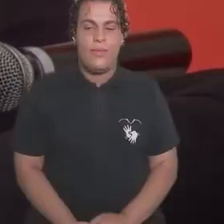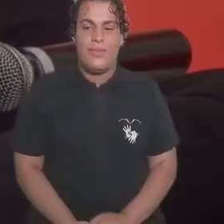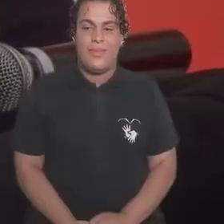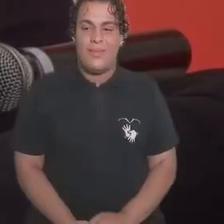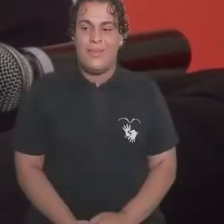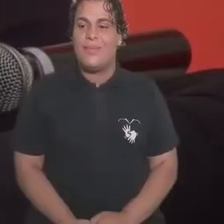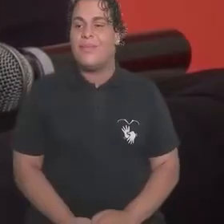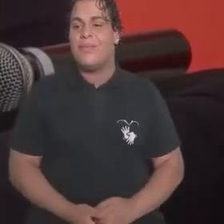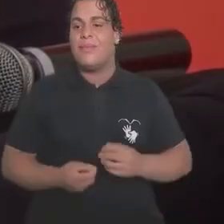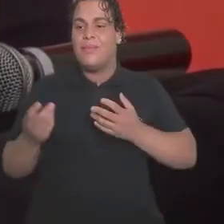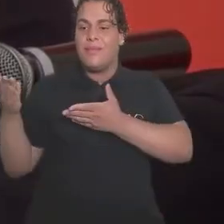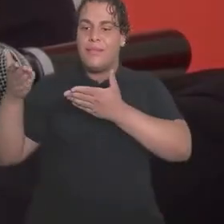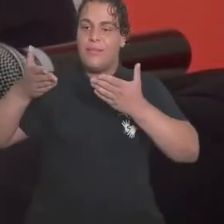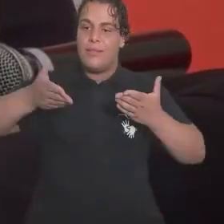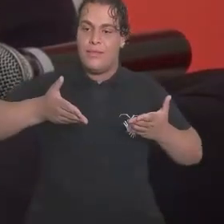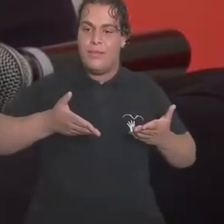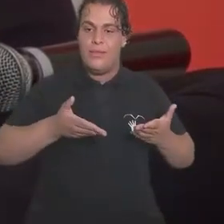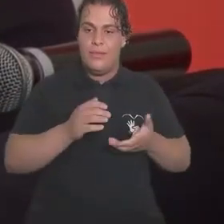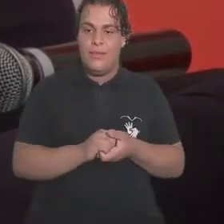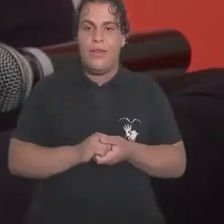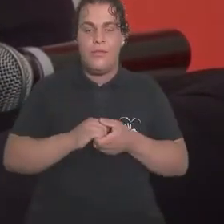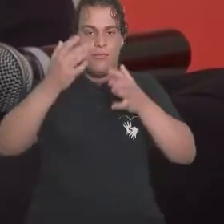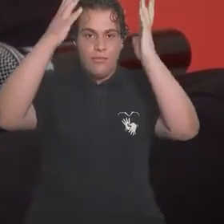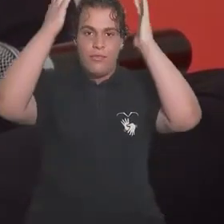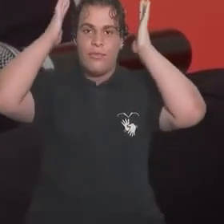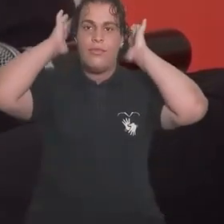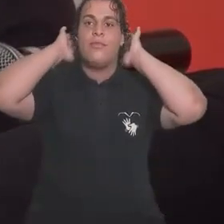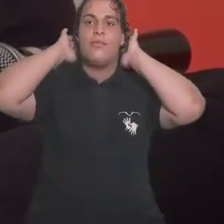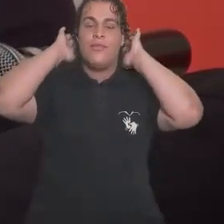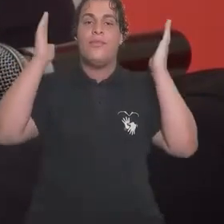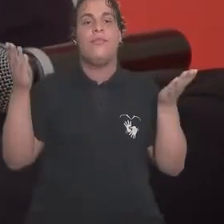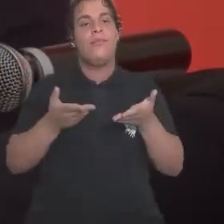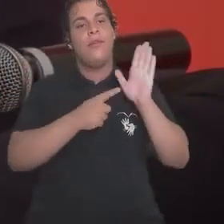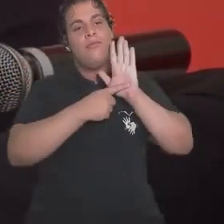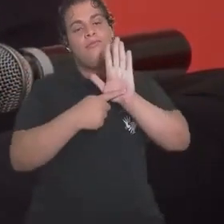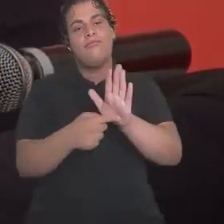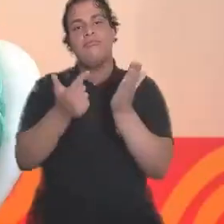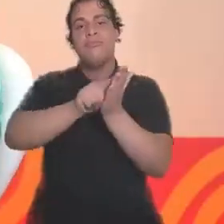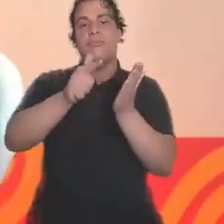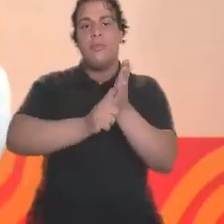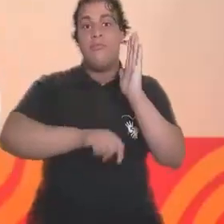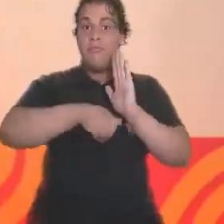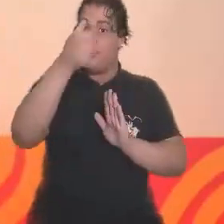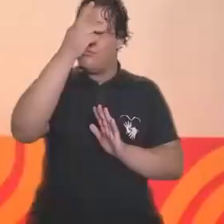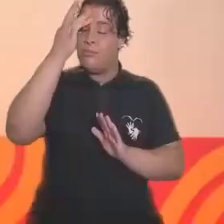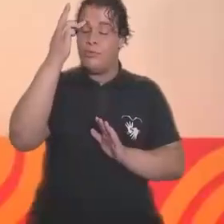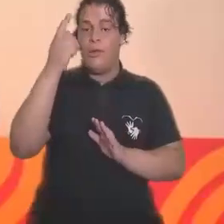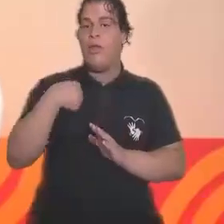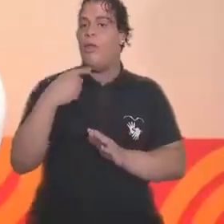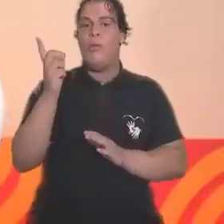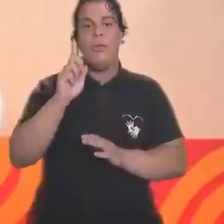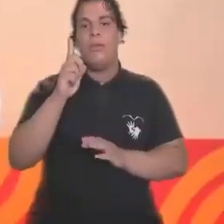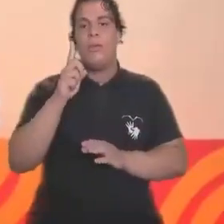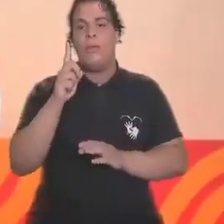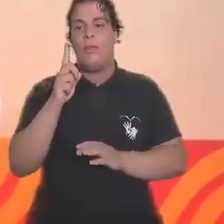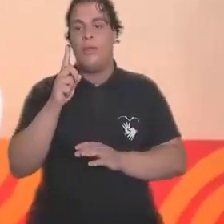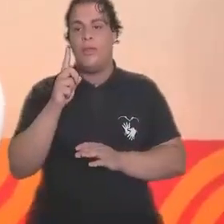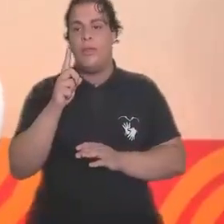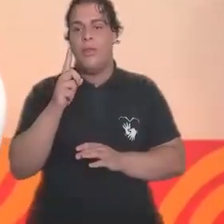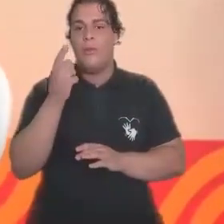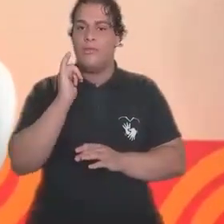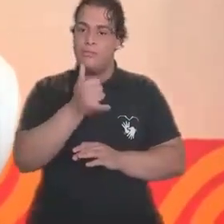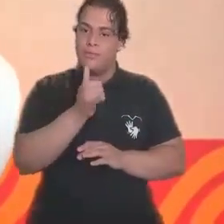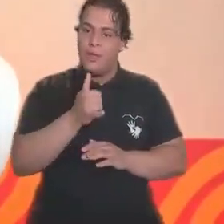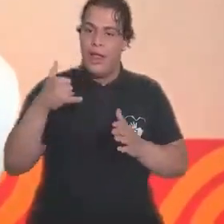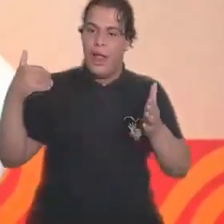aqui, veio o cabelinho do jeitinho. Então, quando eu mostrei o livro para as primeiras pessoas, eu não contei, Guto, aqui, até